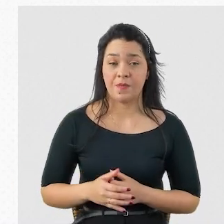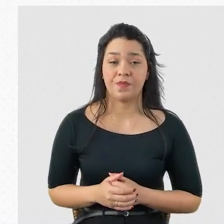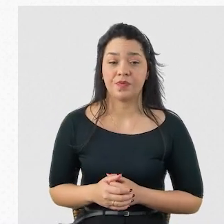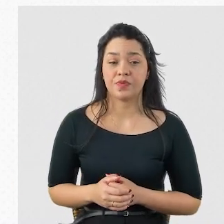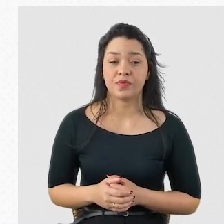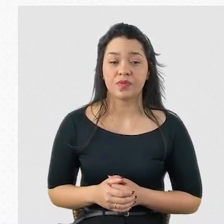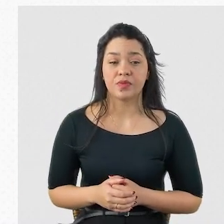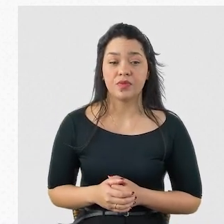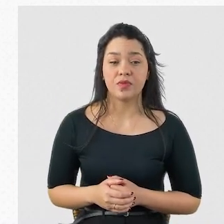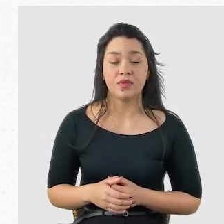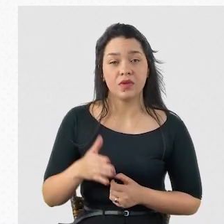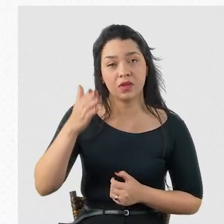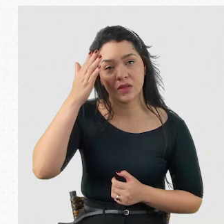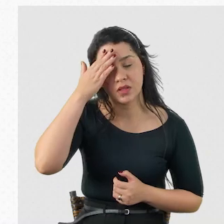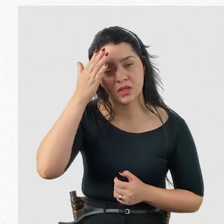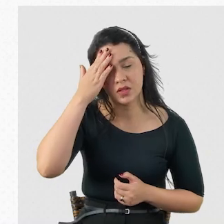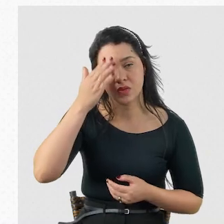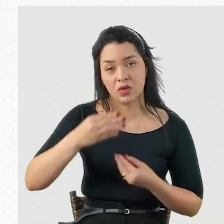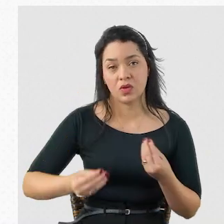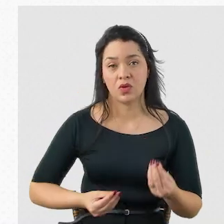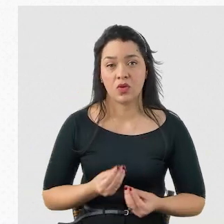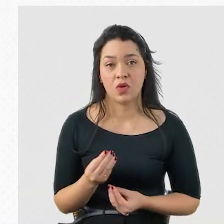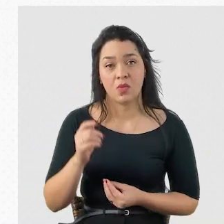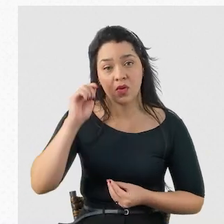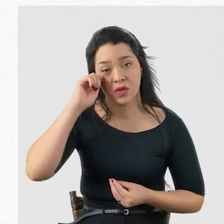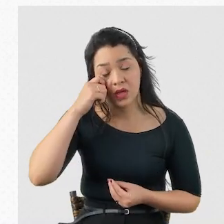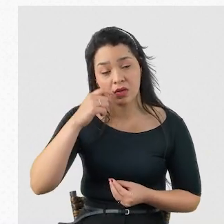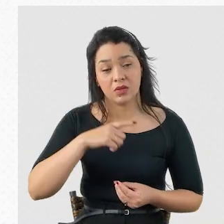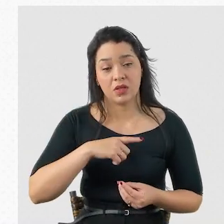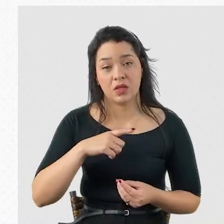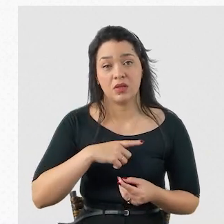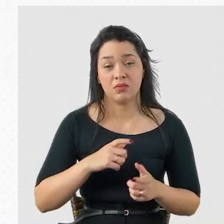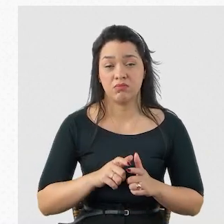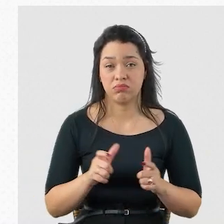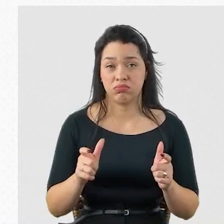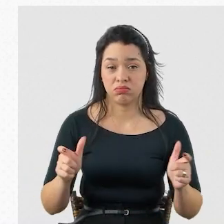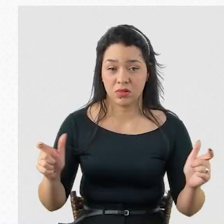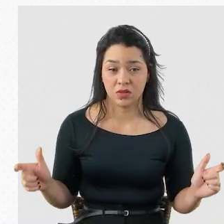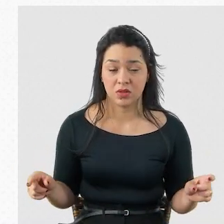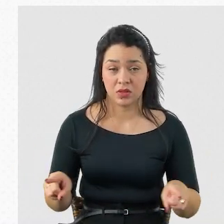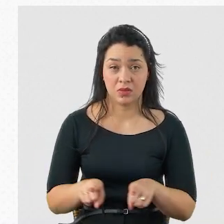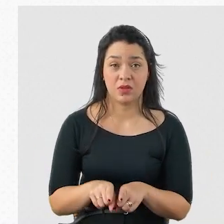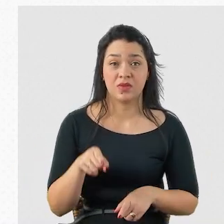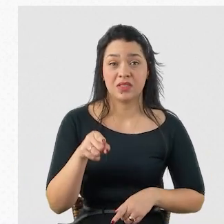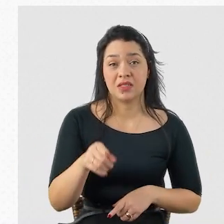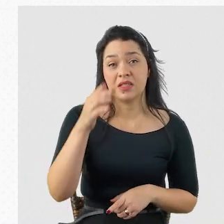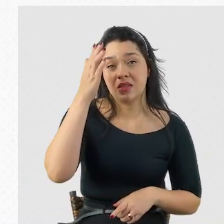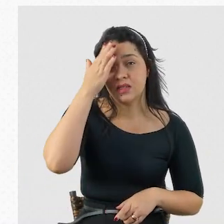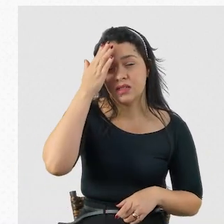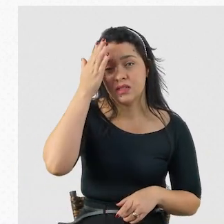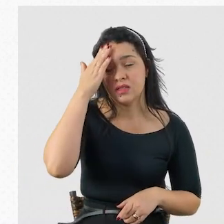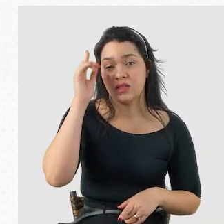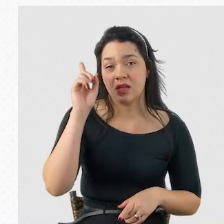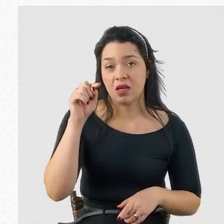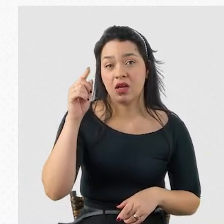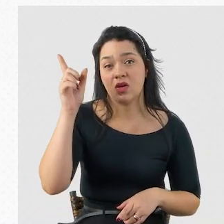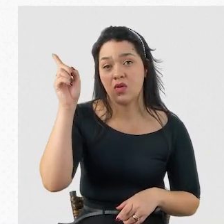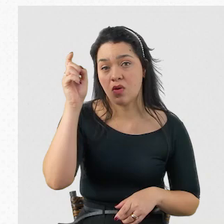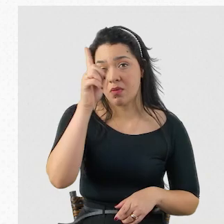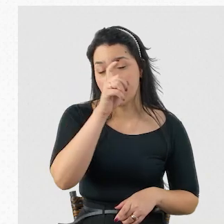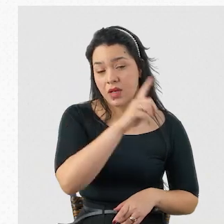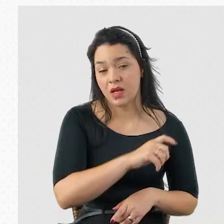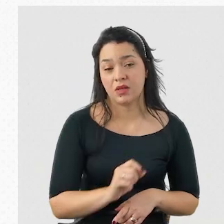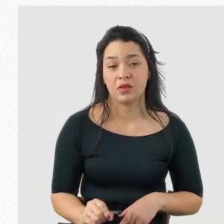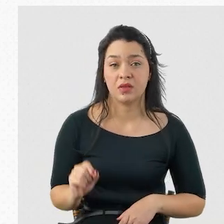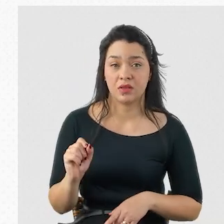etnicamente compreendido como negro, e isso traz implicações gigantescas até que você entenda o quanto isso é complicado no que